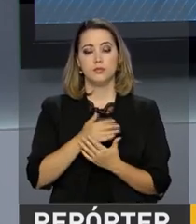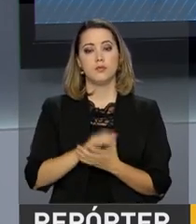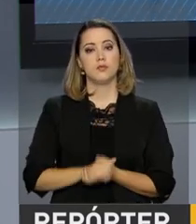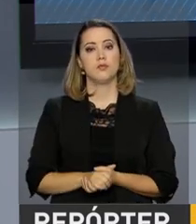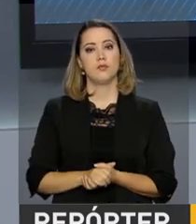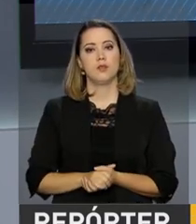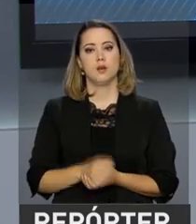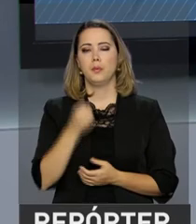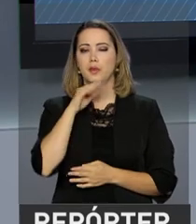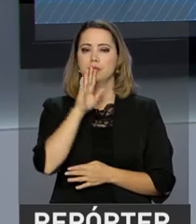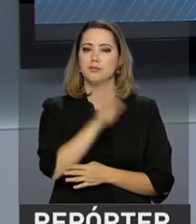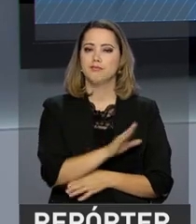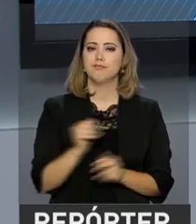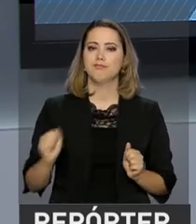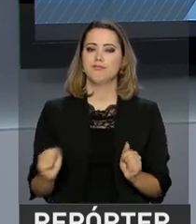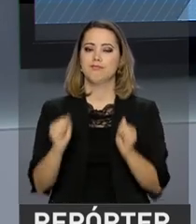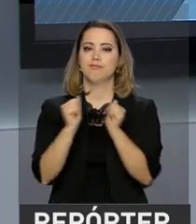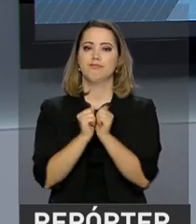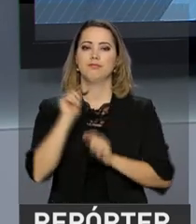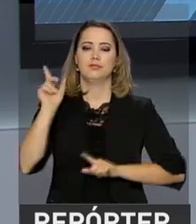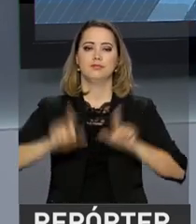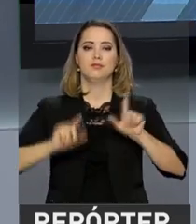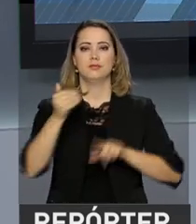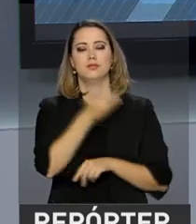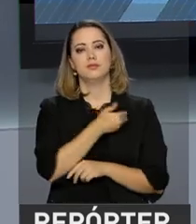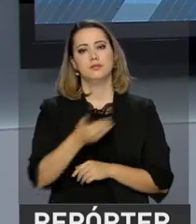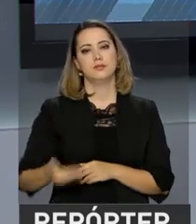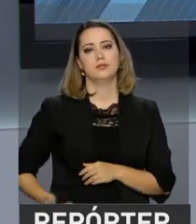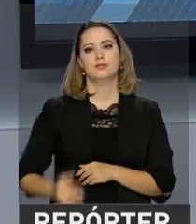internet. Uma boa tarde para você e continue